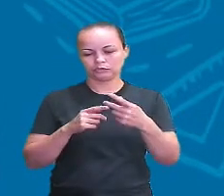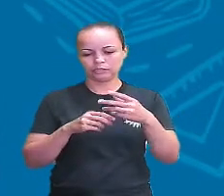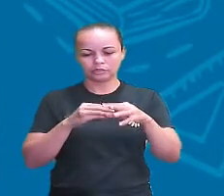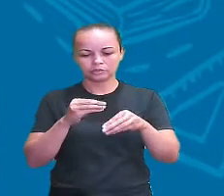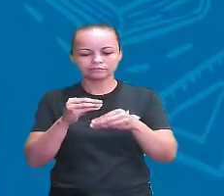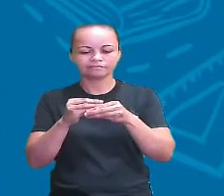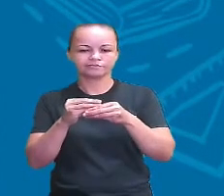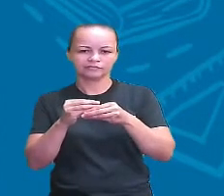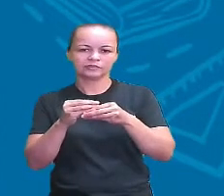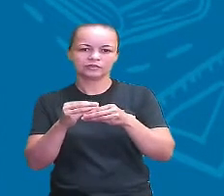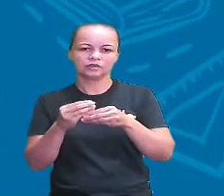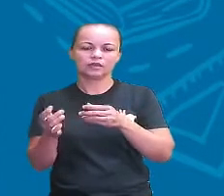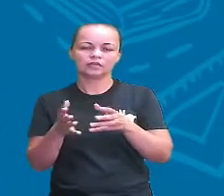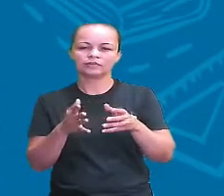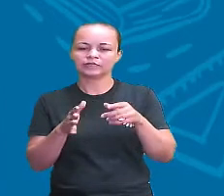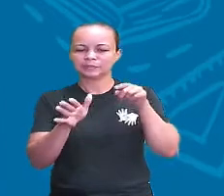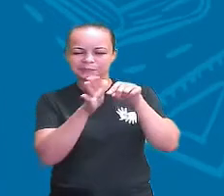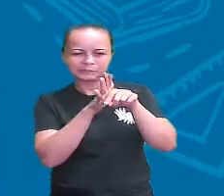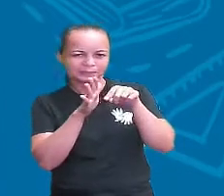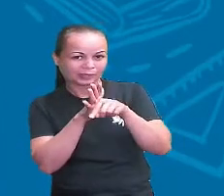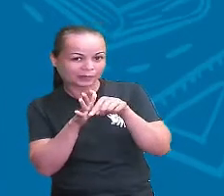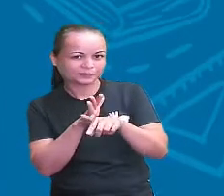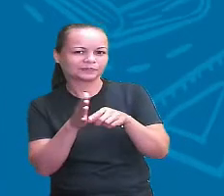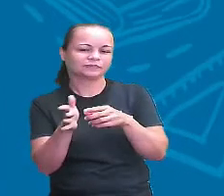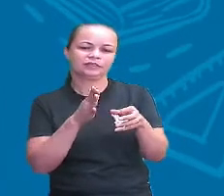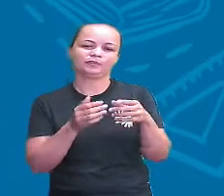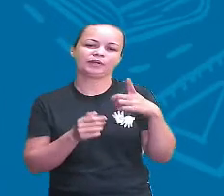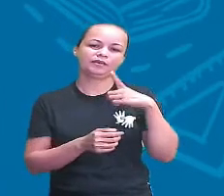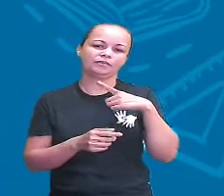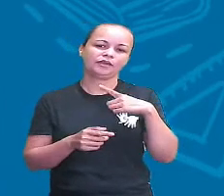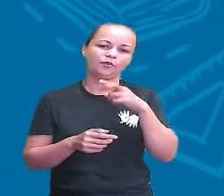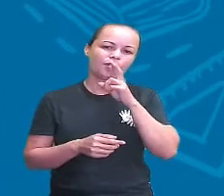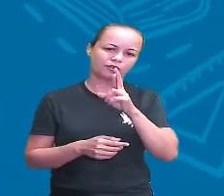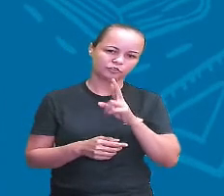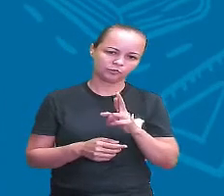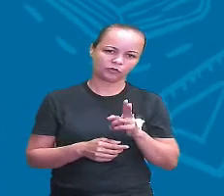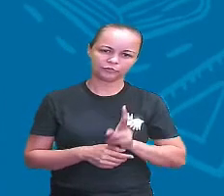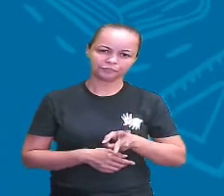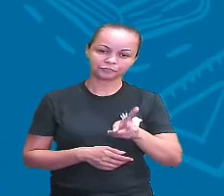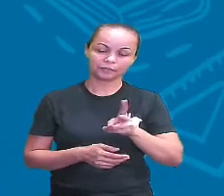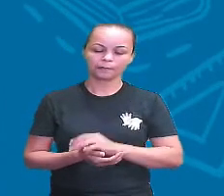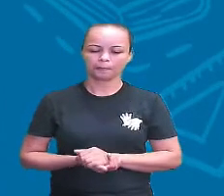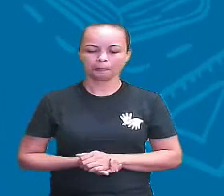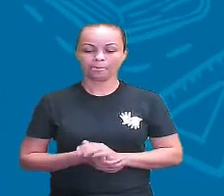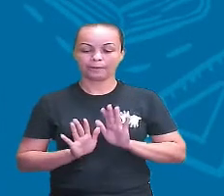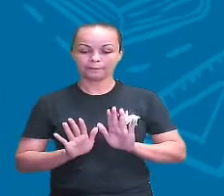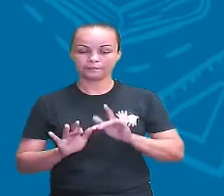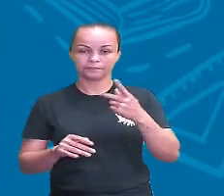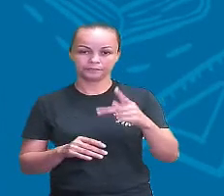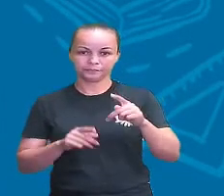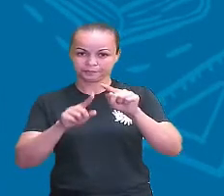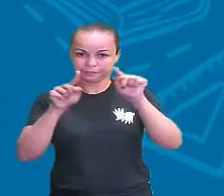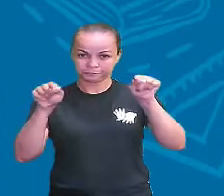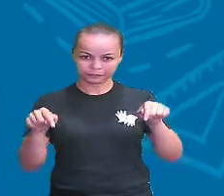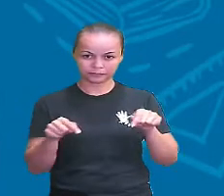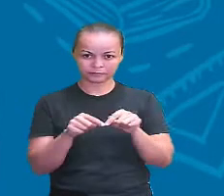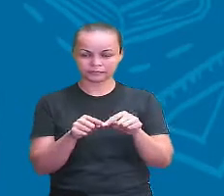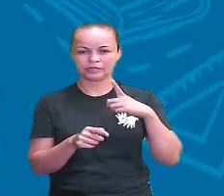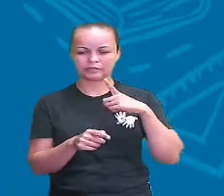colocado, né? Para fazer pergunta, para se ter uma resposta com frequência. Agora, nesse quadrinho aí, nós temos uma attention. Por